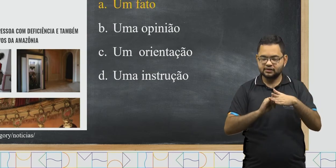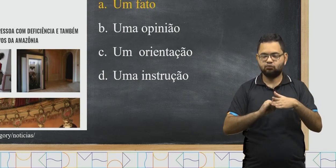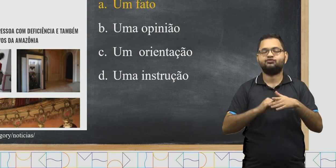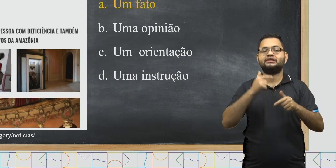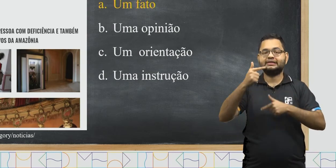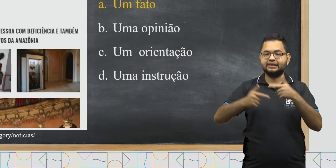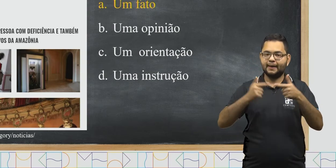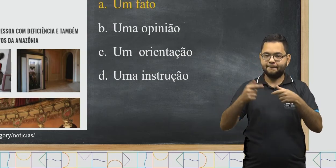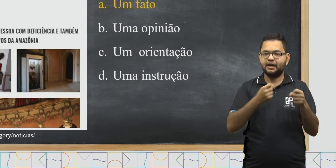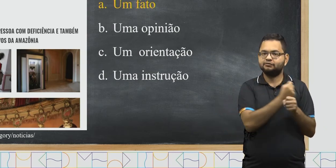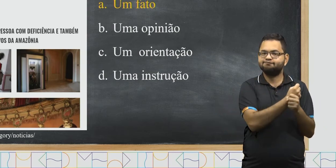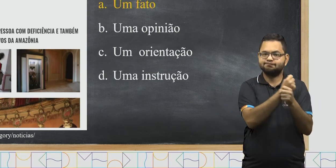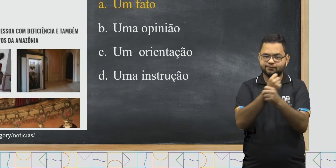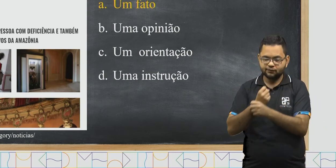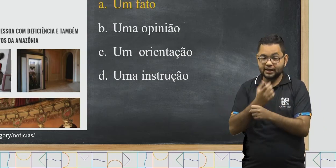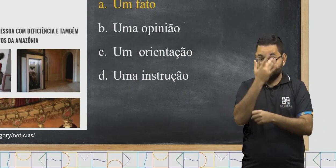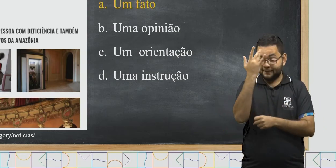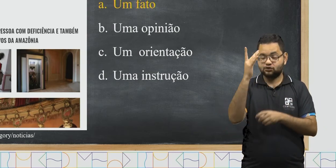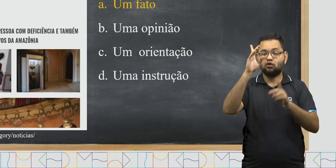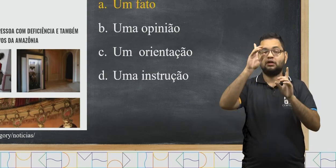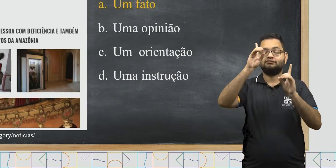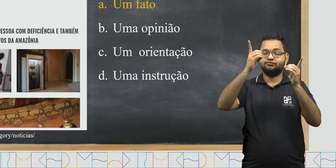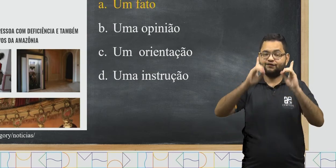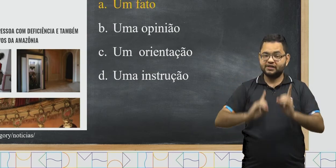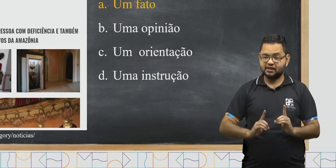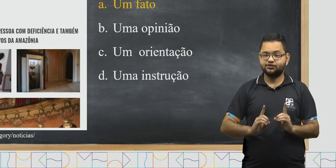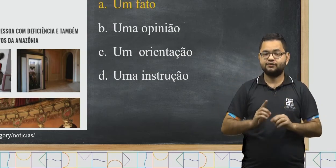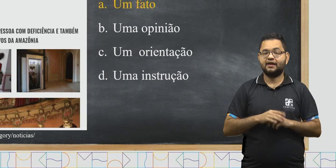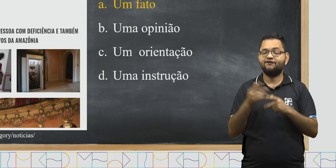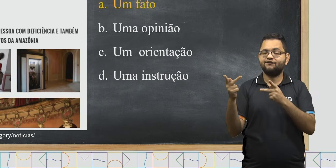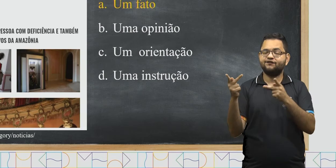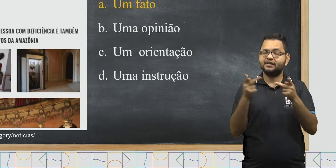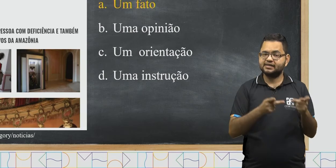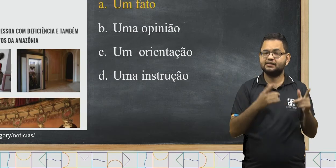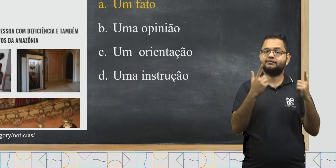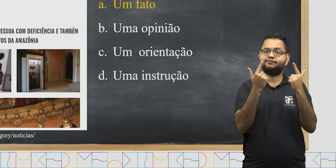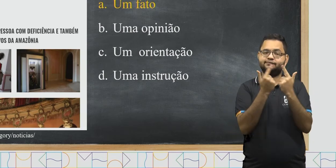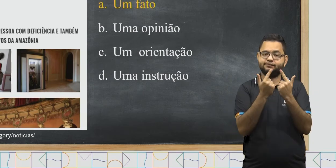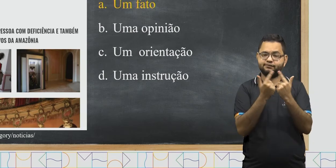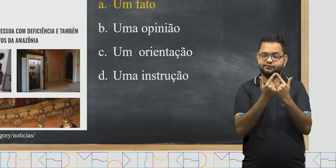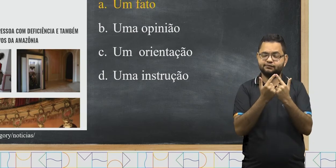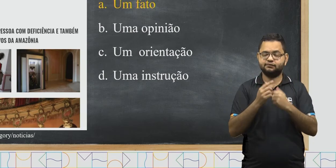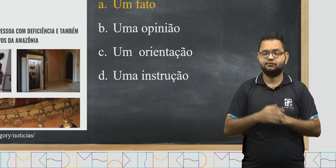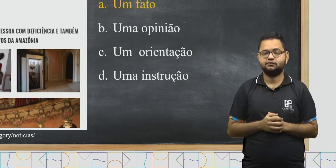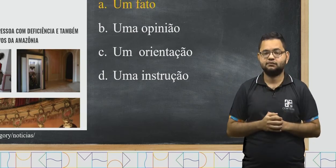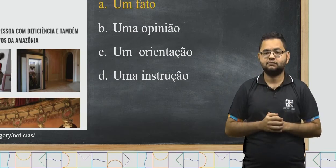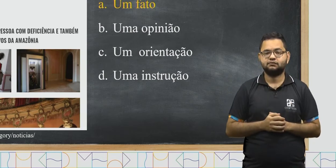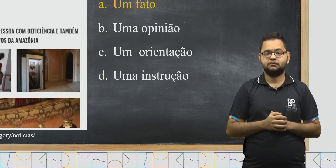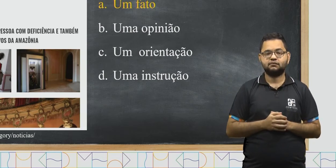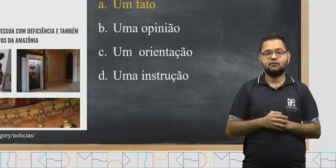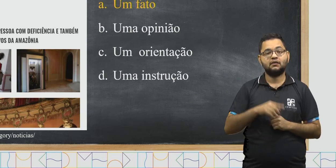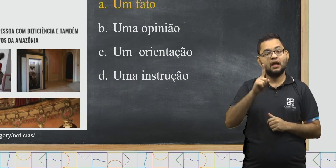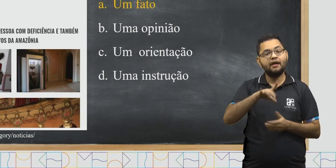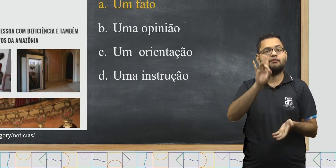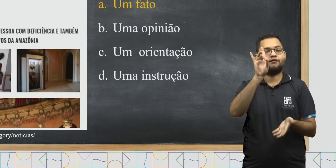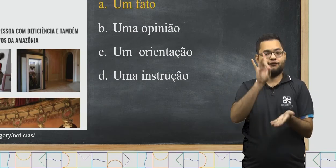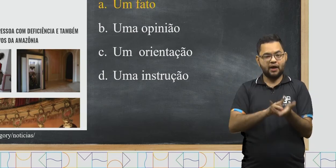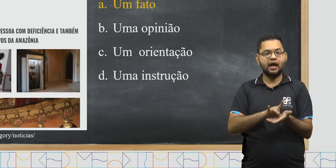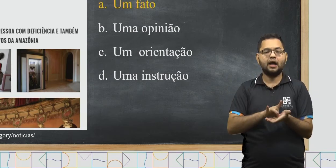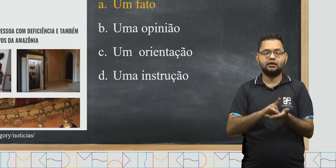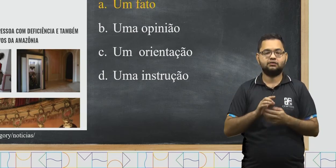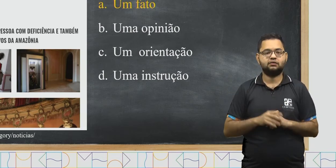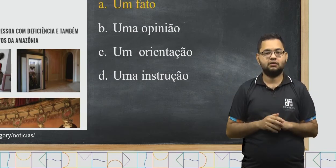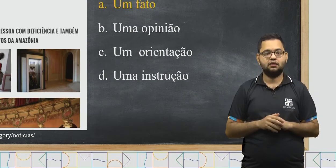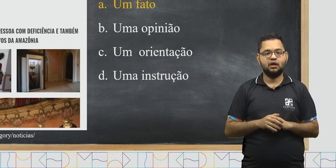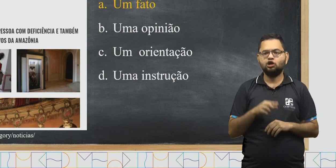Instituições que atuam em defesa das pessoas com deficiência visitam o Teatro Amazonas.